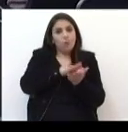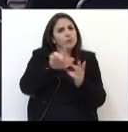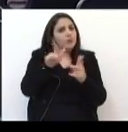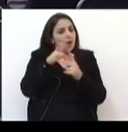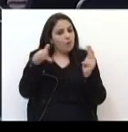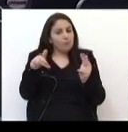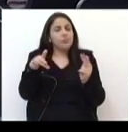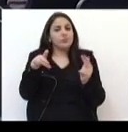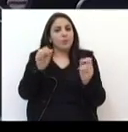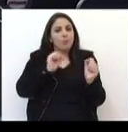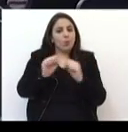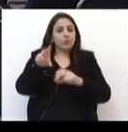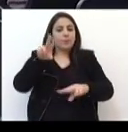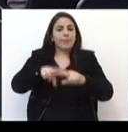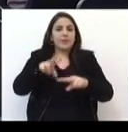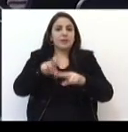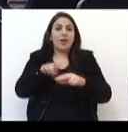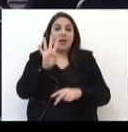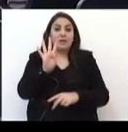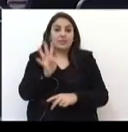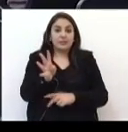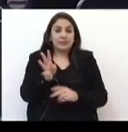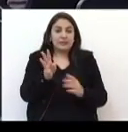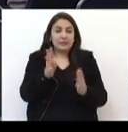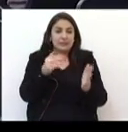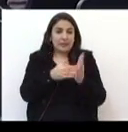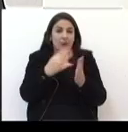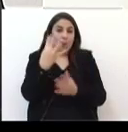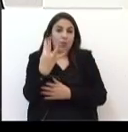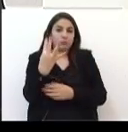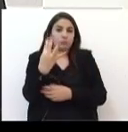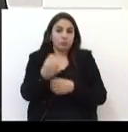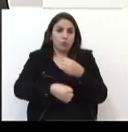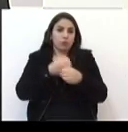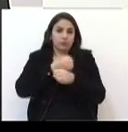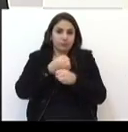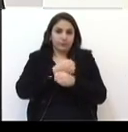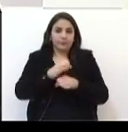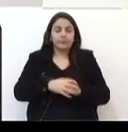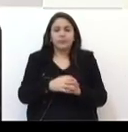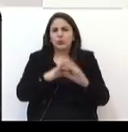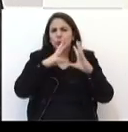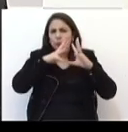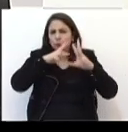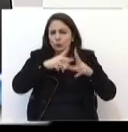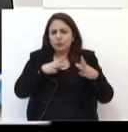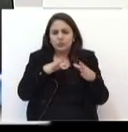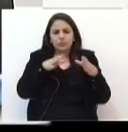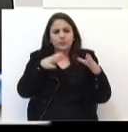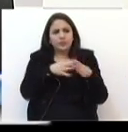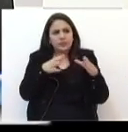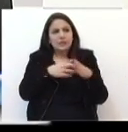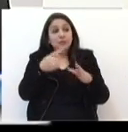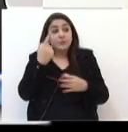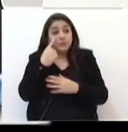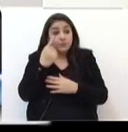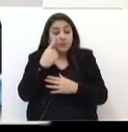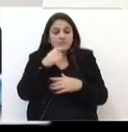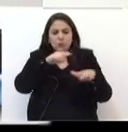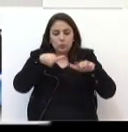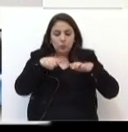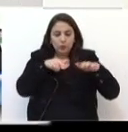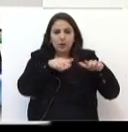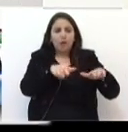em alguns casos, prisão de até 4 anos. Claro que toda essa atuação em rede, né, diagnosticando